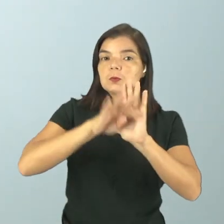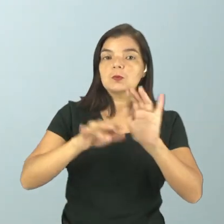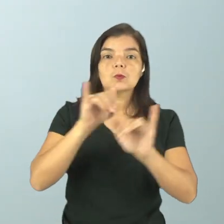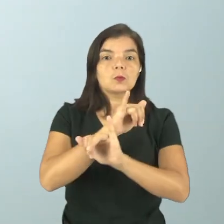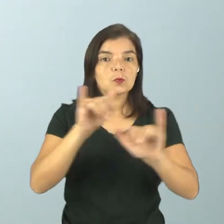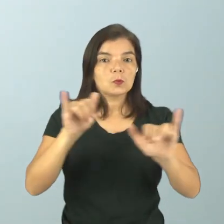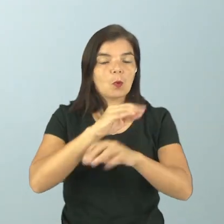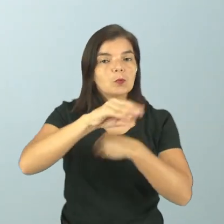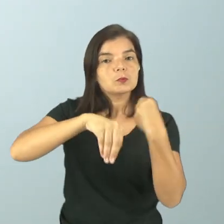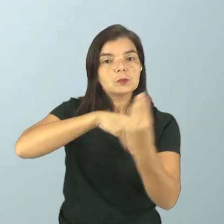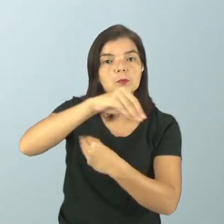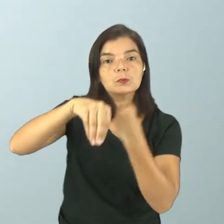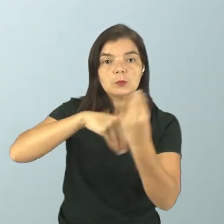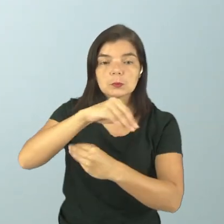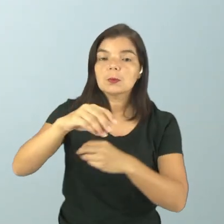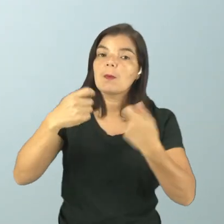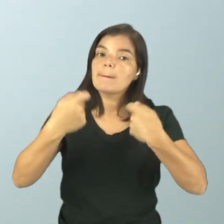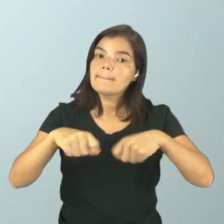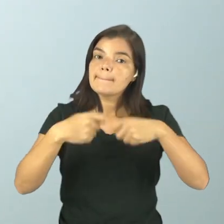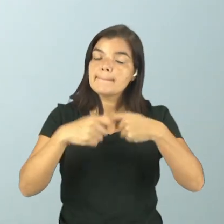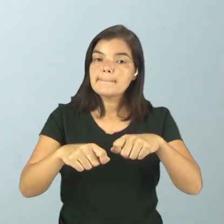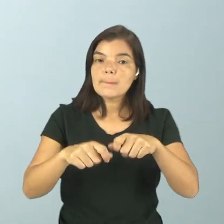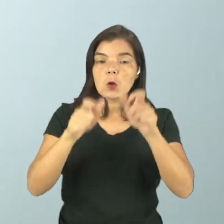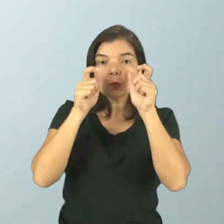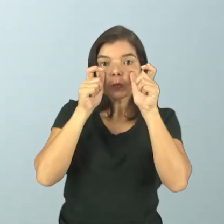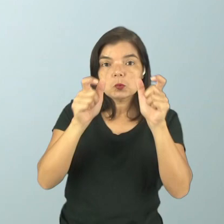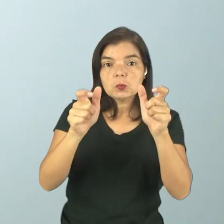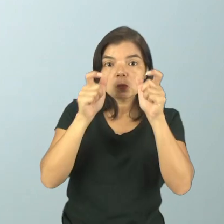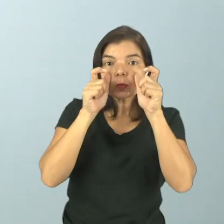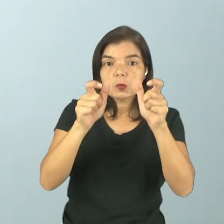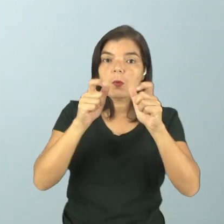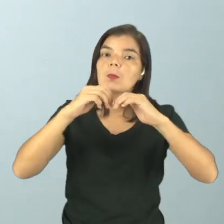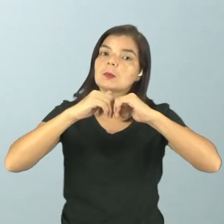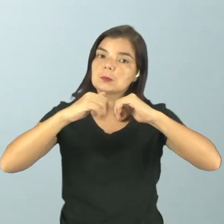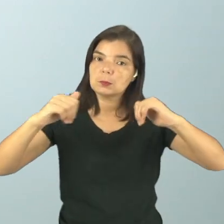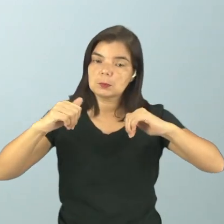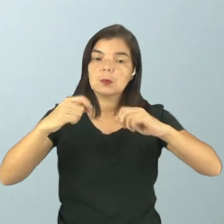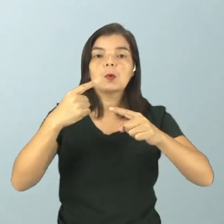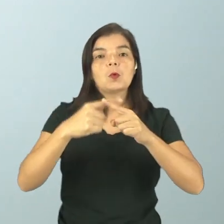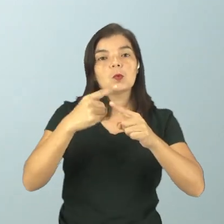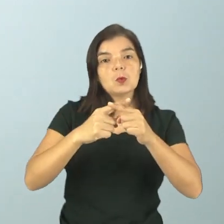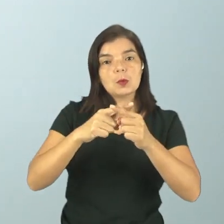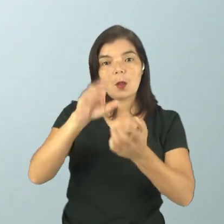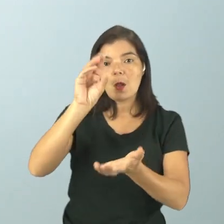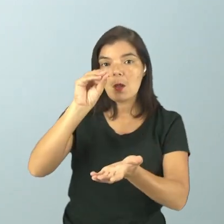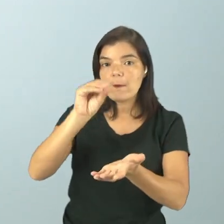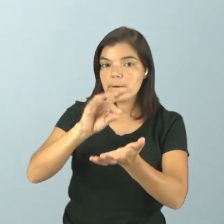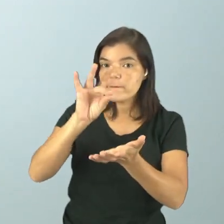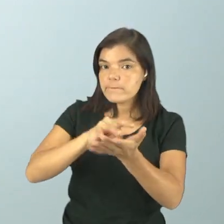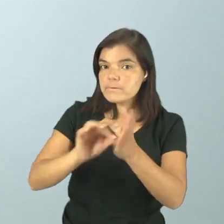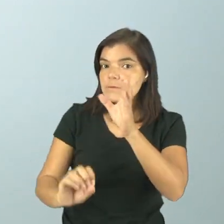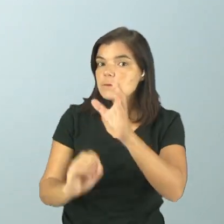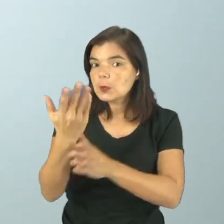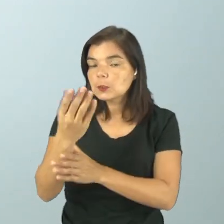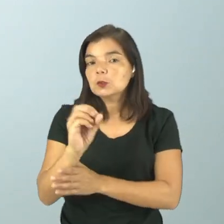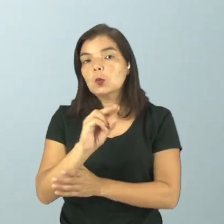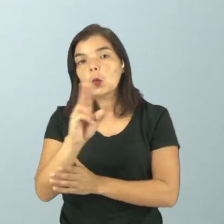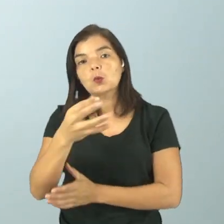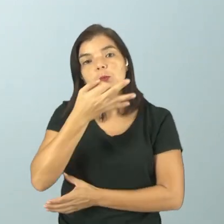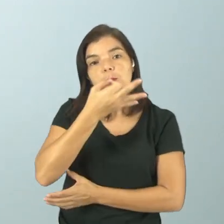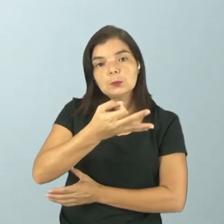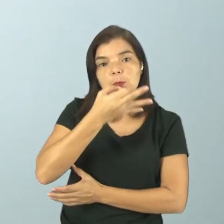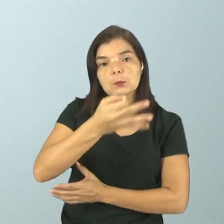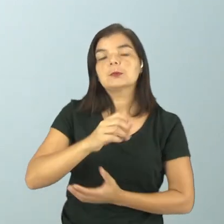se misturam. Então, nós precisamos ter um olhar atento para poder separar o que é fato e o que é opinião, tá